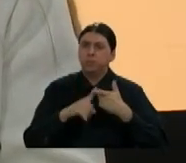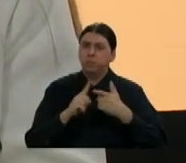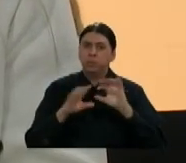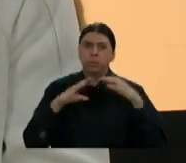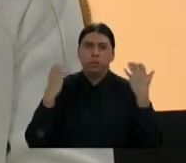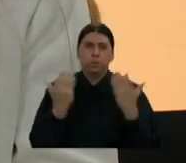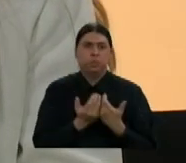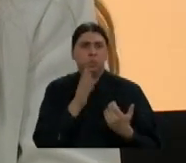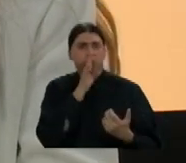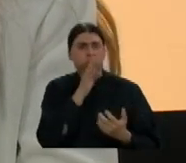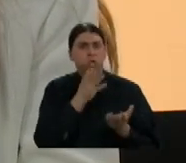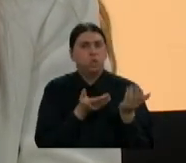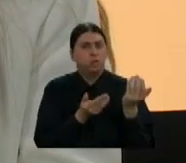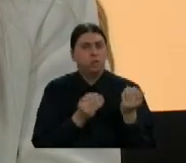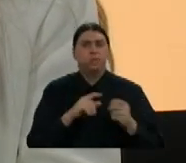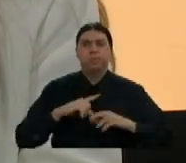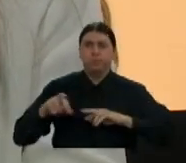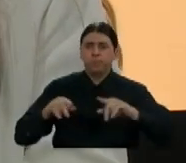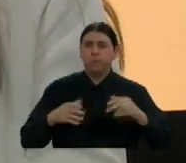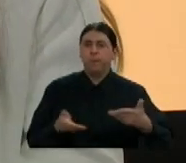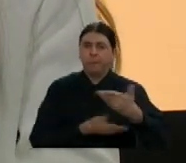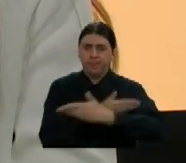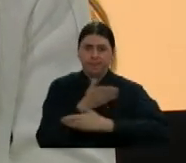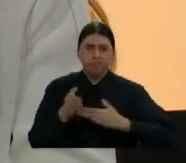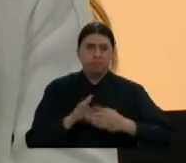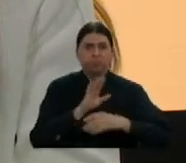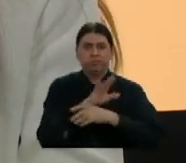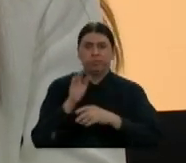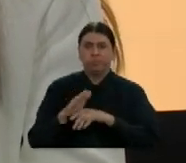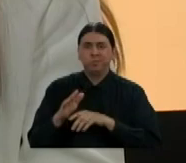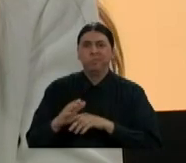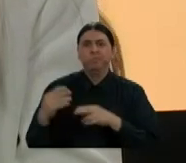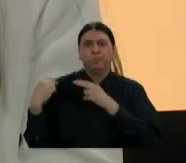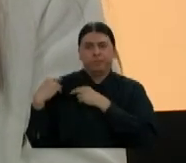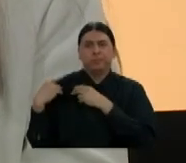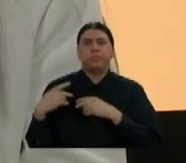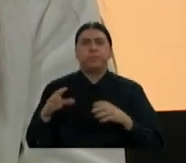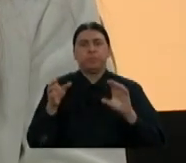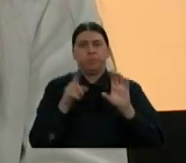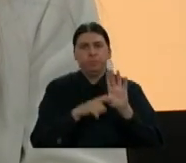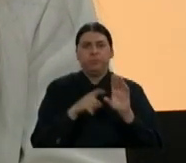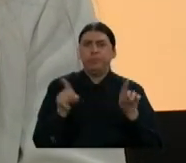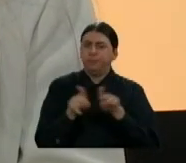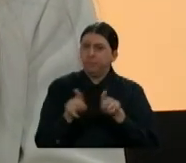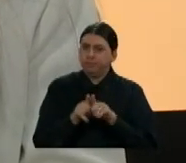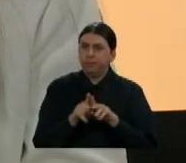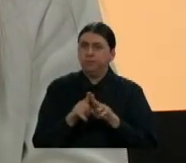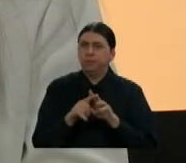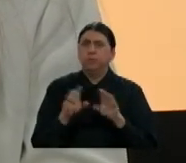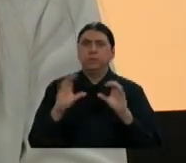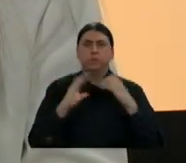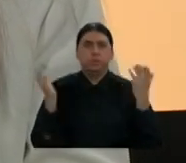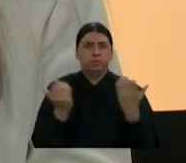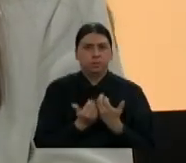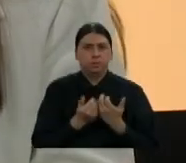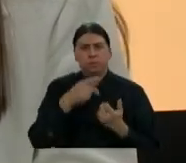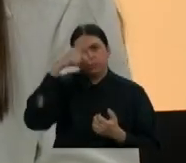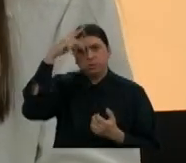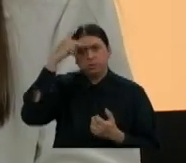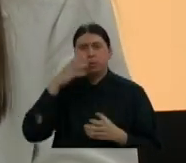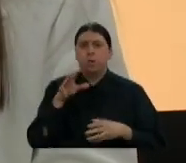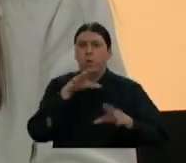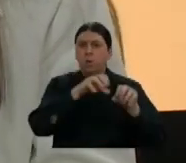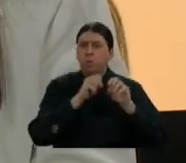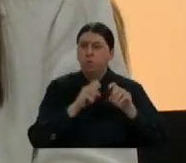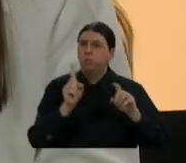esses jovens e vai poder haver uma troca não responsabiliza exato não necessariamente vai ter uma noção o apadrinhamento mas vai dar uma atenção